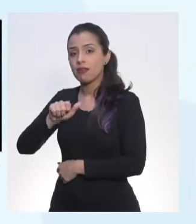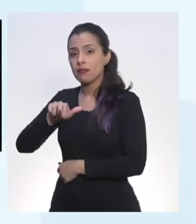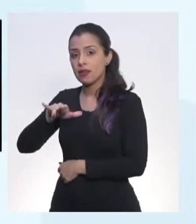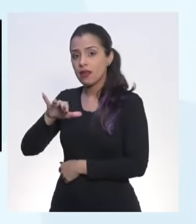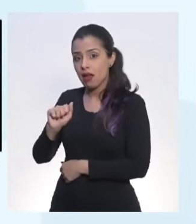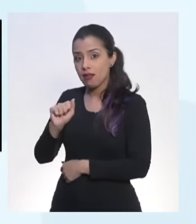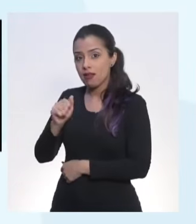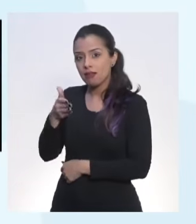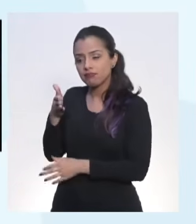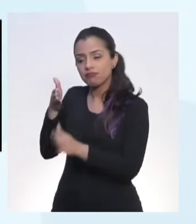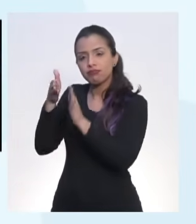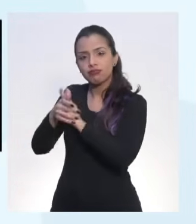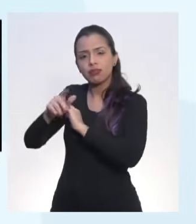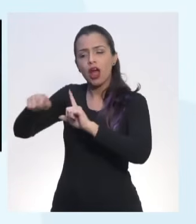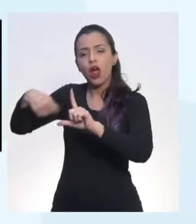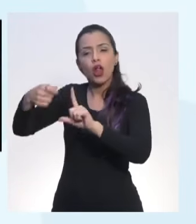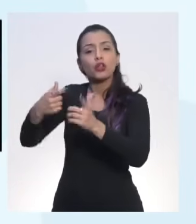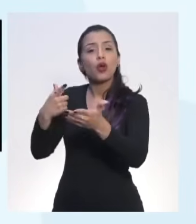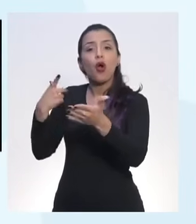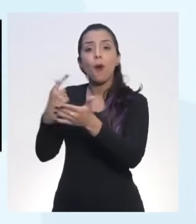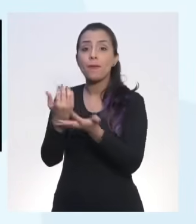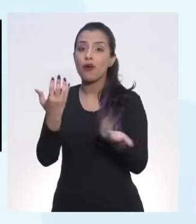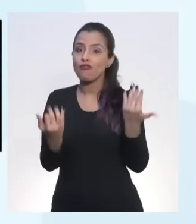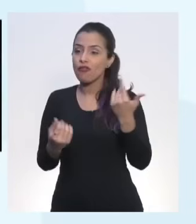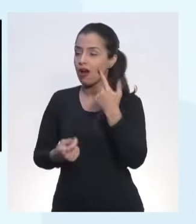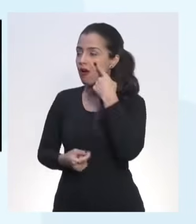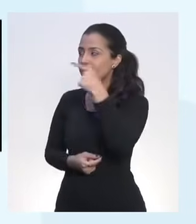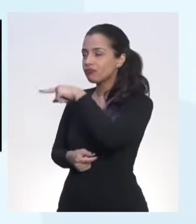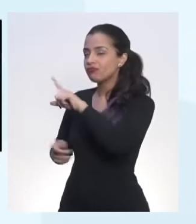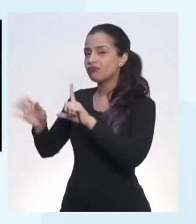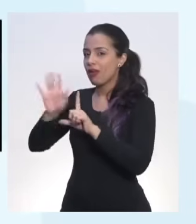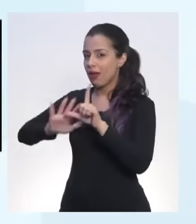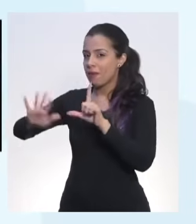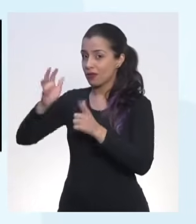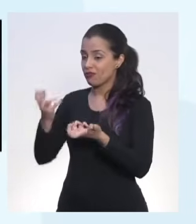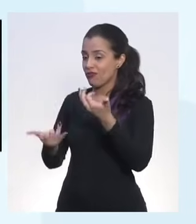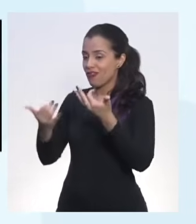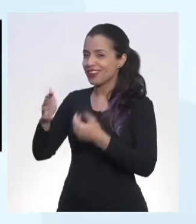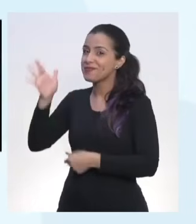loja um fogão. Tá aí o fogão, né? Para cozinhar, né, Ale?